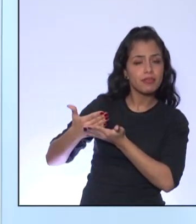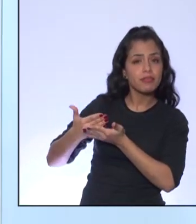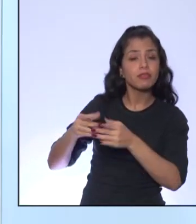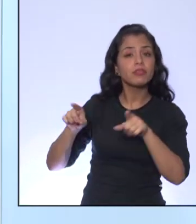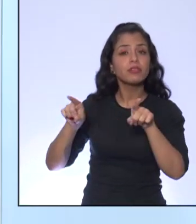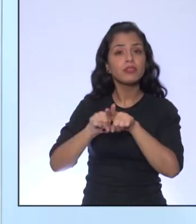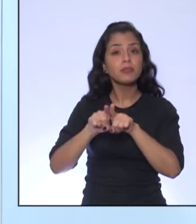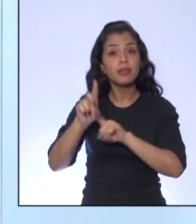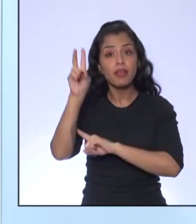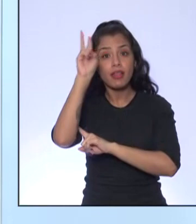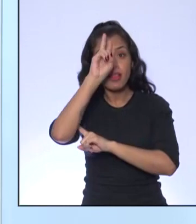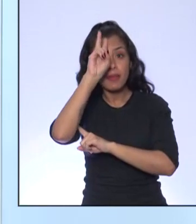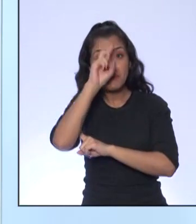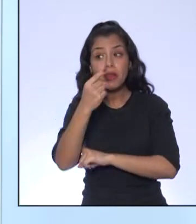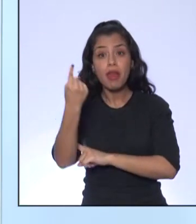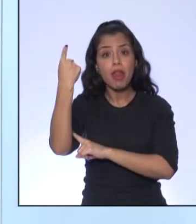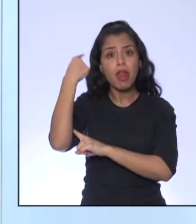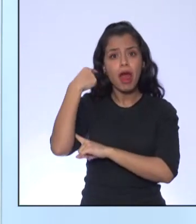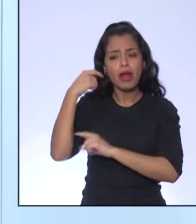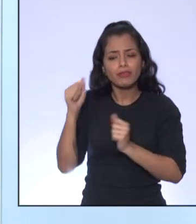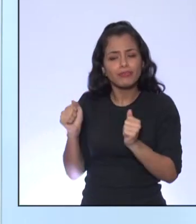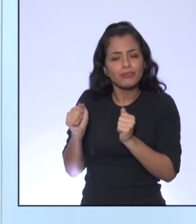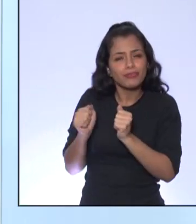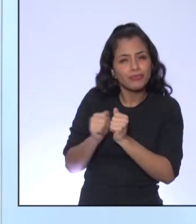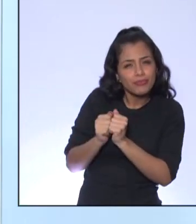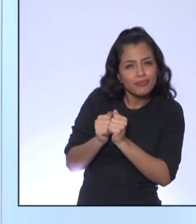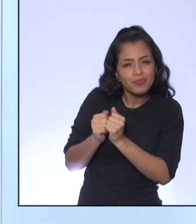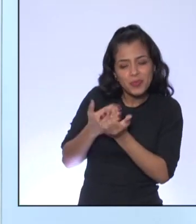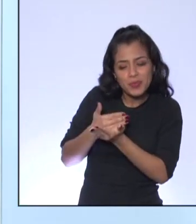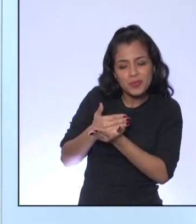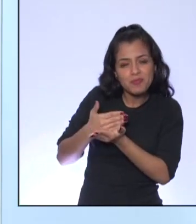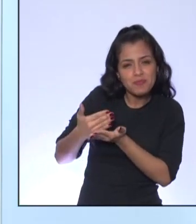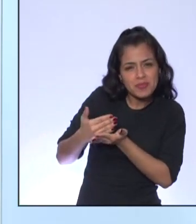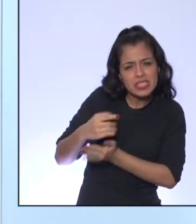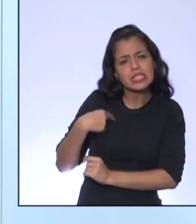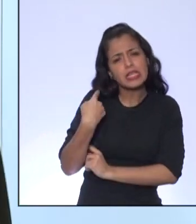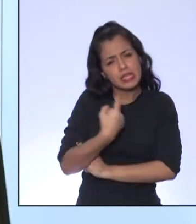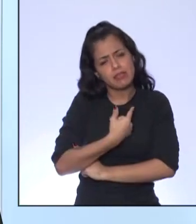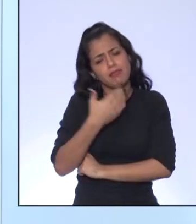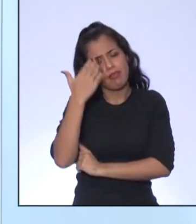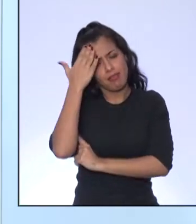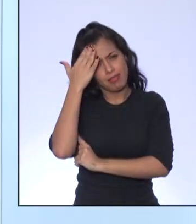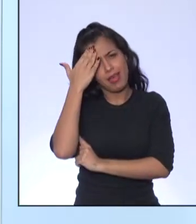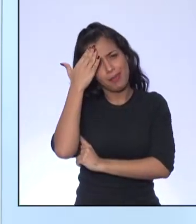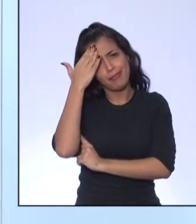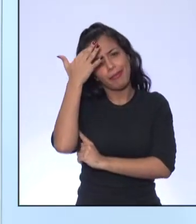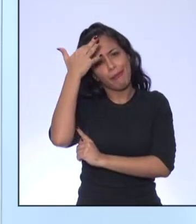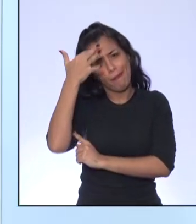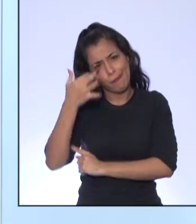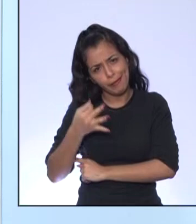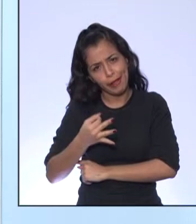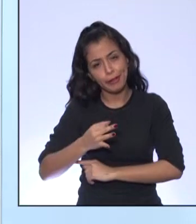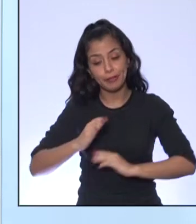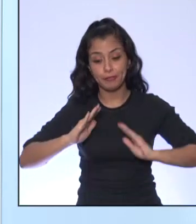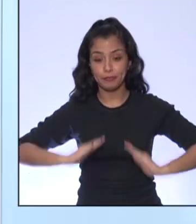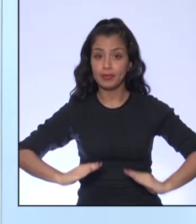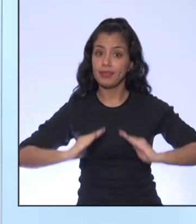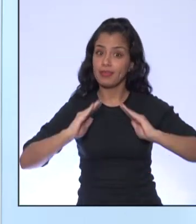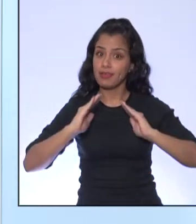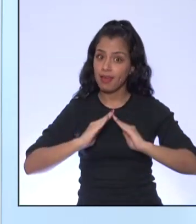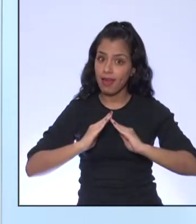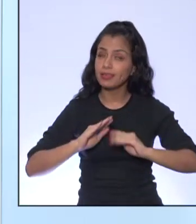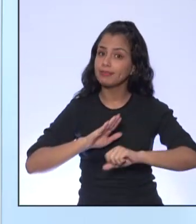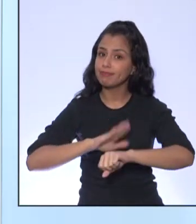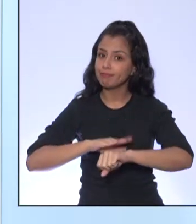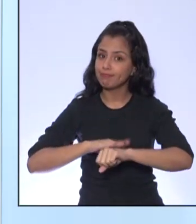pouquinho do que aconteceu lá no acolhimento. A gente sabe que nós já estamos há um bom tempo em casa, já um pouco